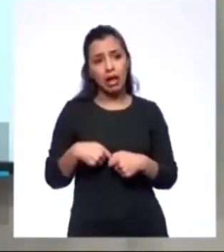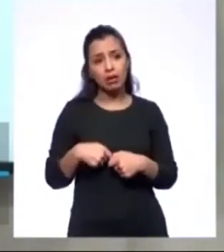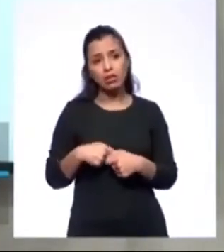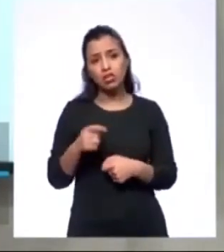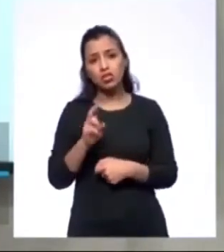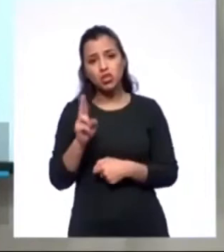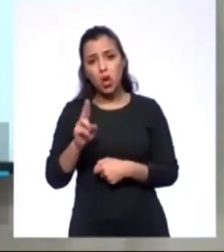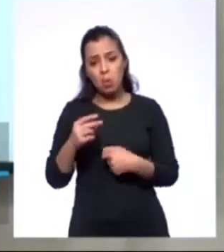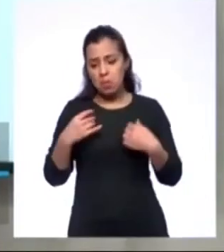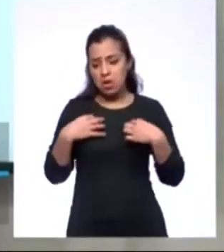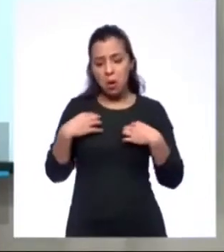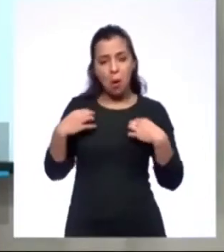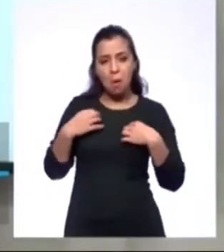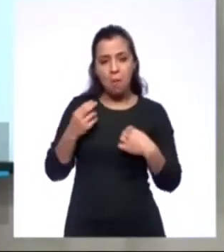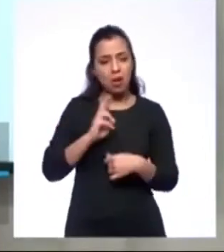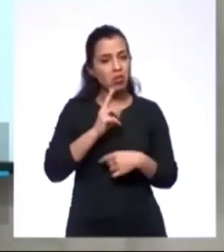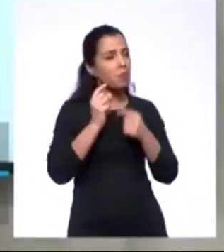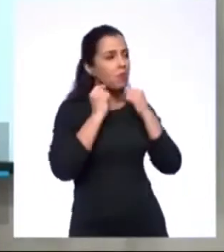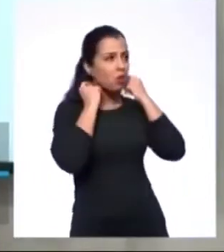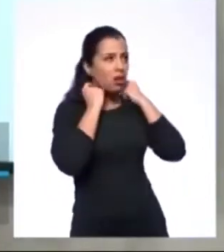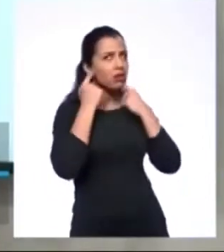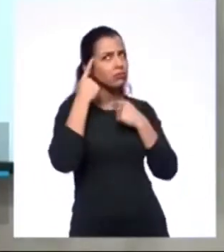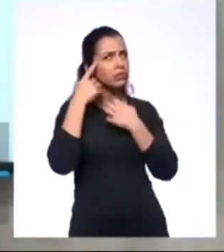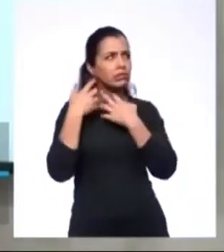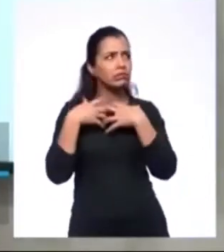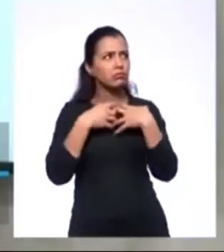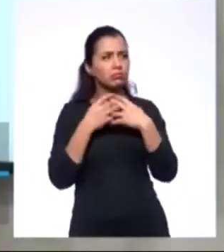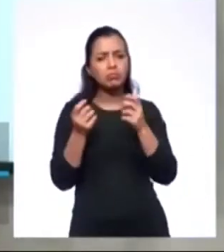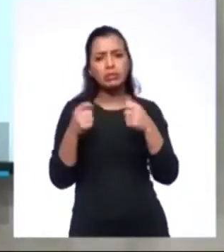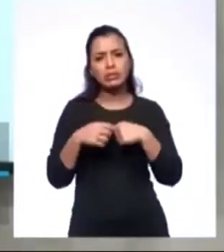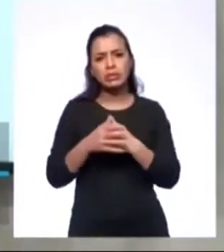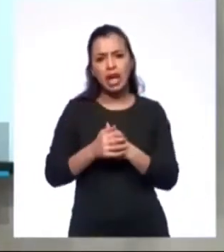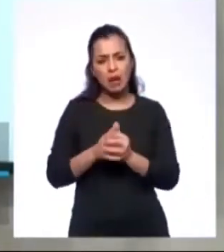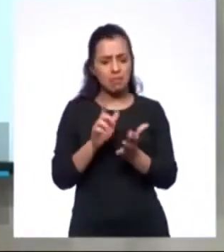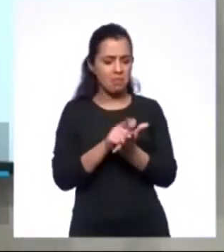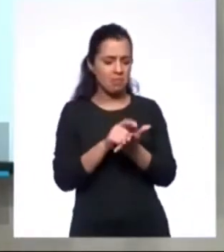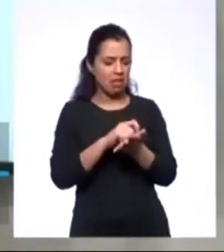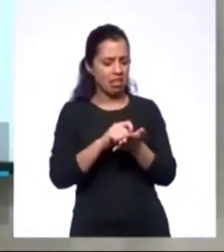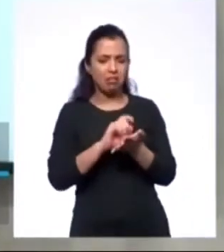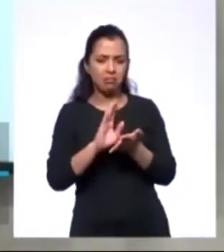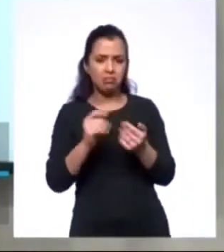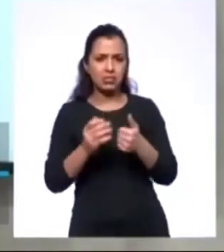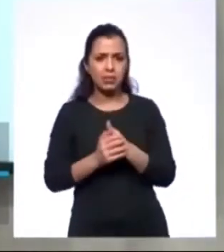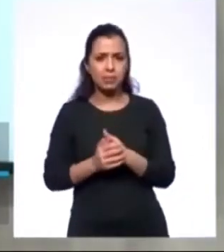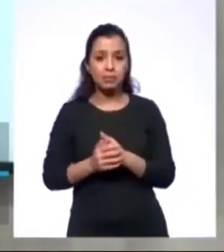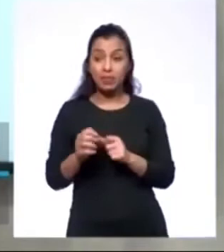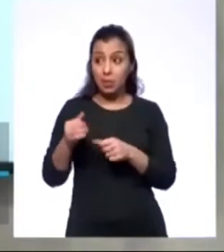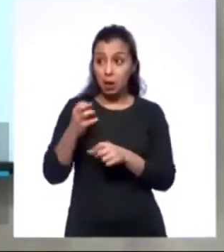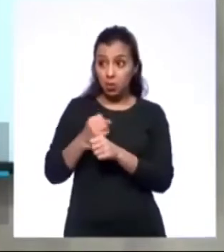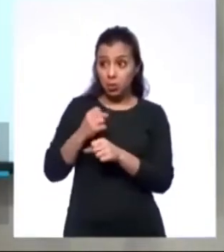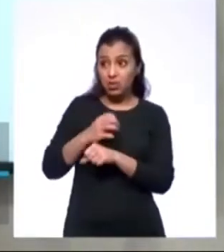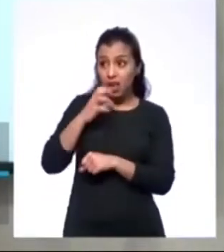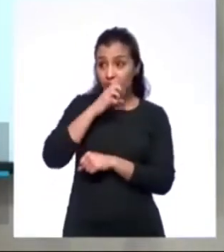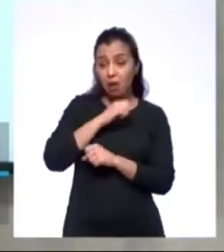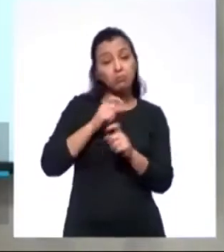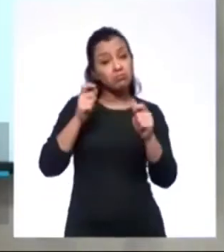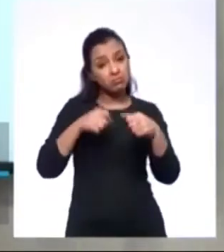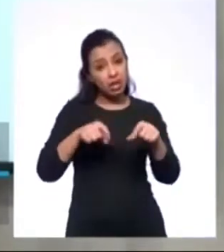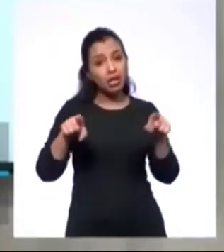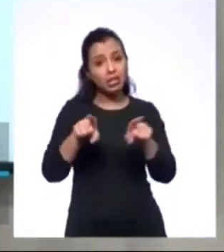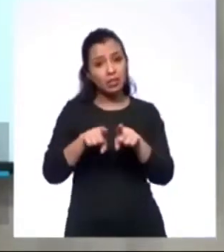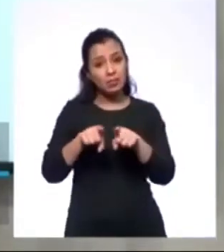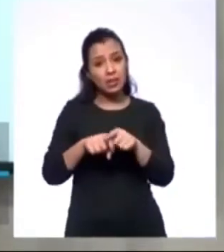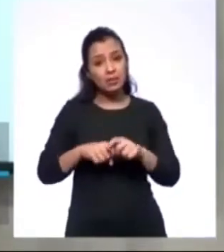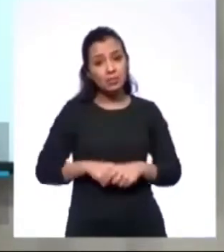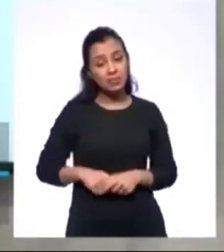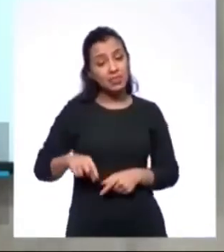junta nossa dá para fazer é você não tem como fazer uma conta rápida tem e isso